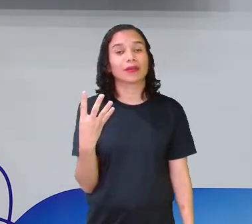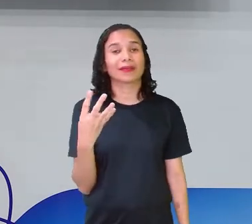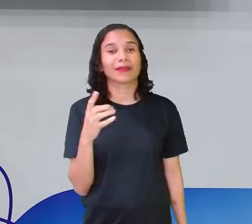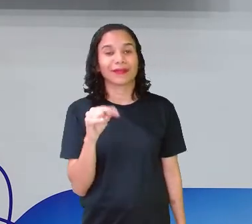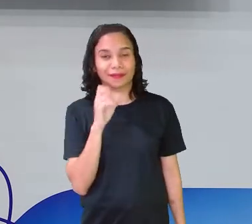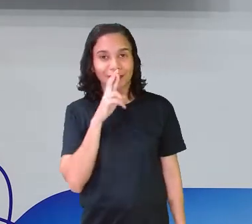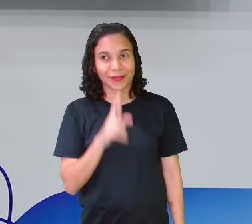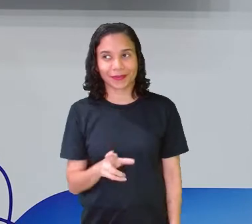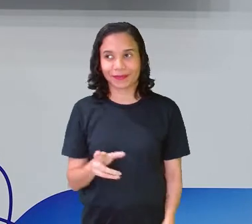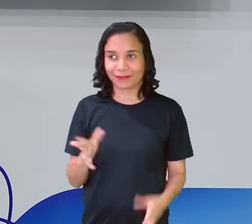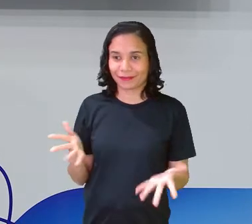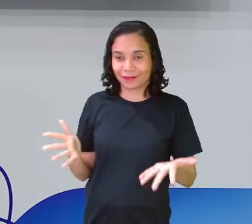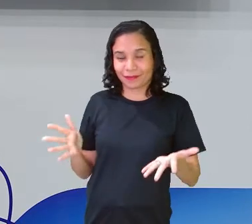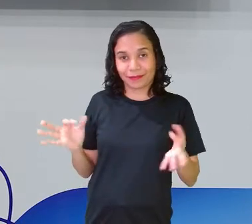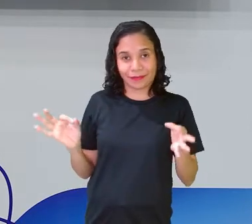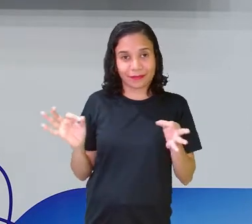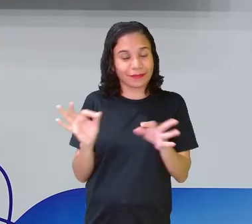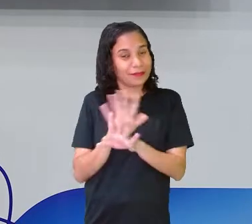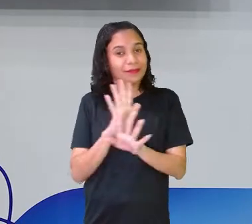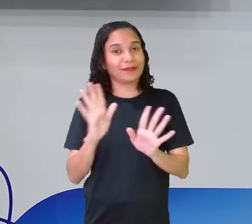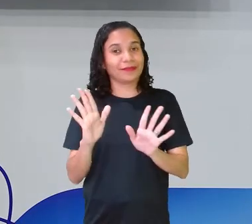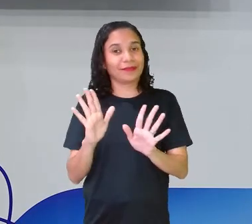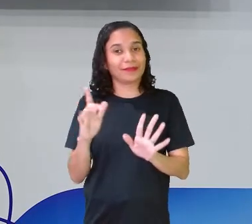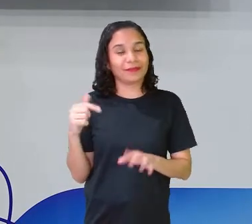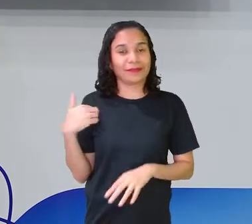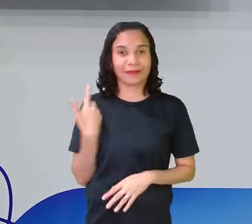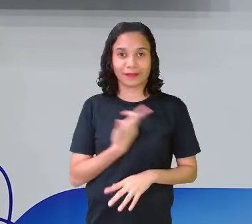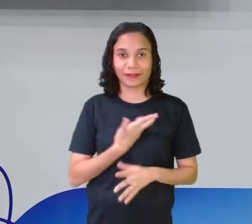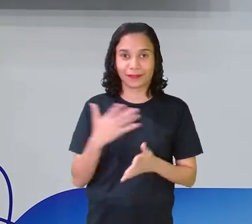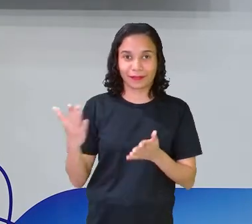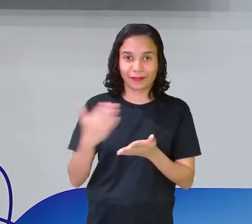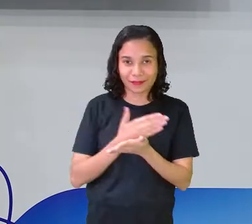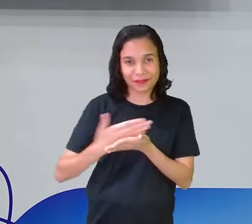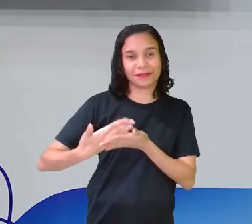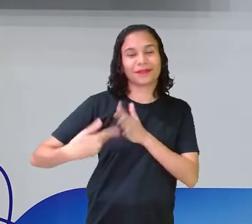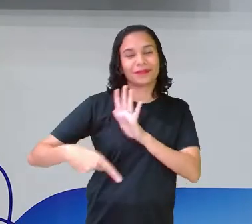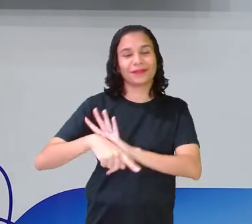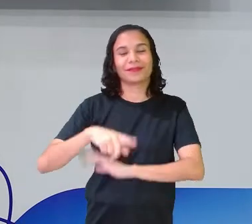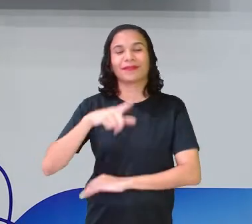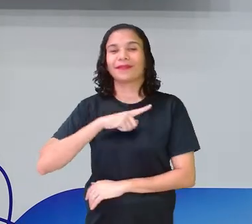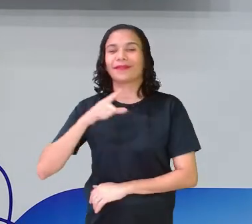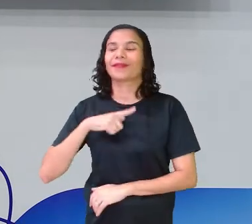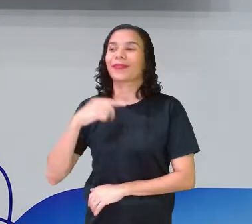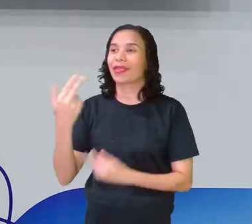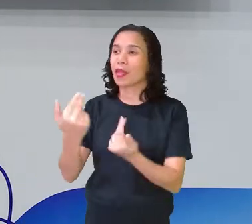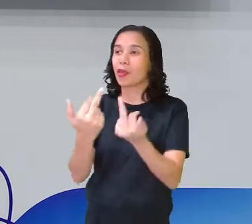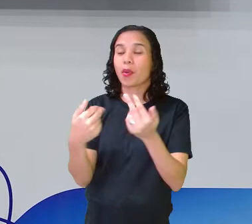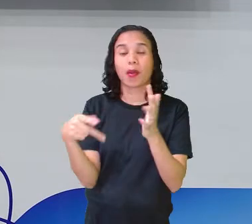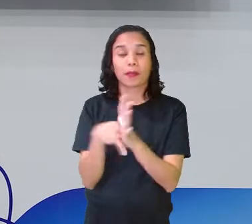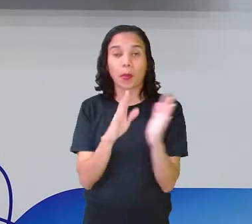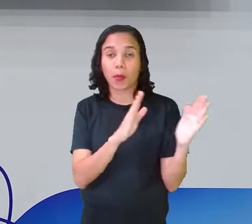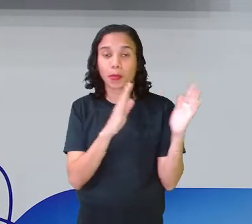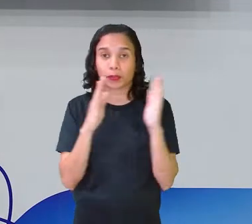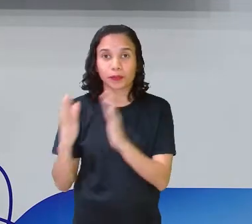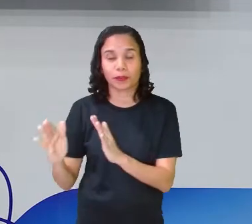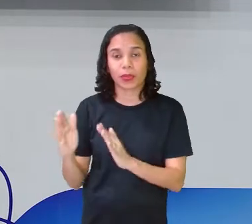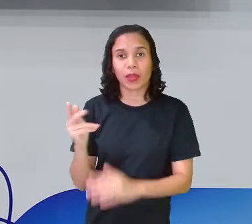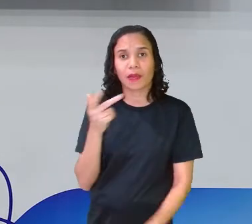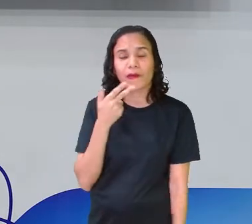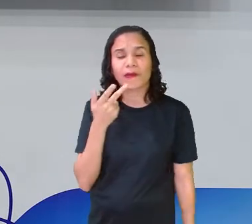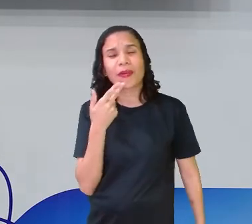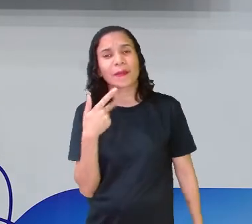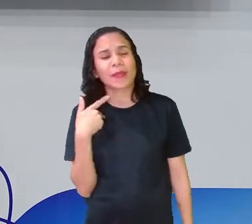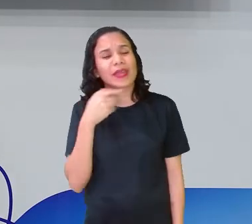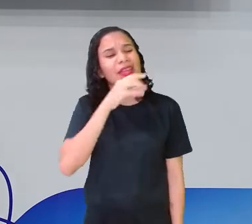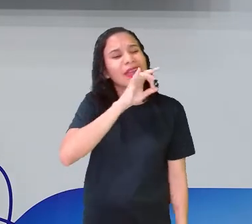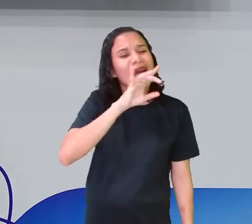14. Fecha a conta e passa a régua. A mesma coisa aqui. Ele não está me